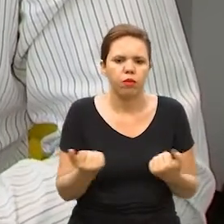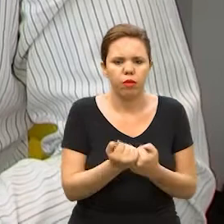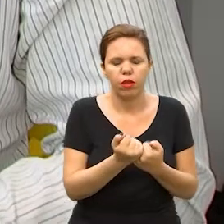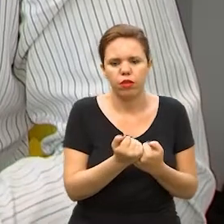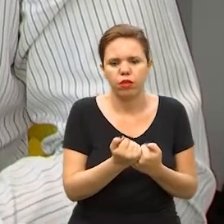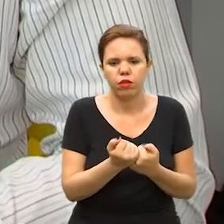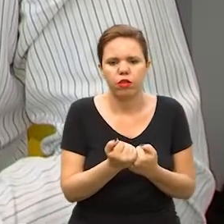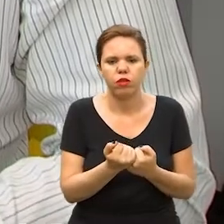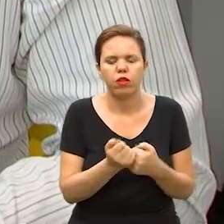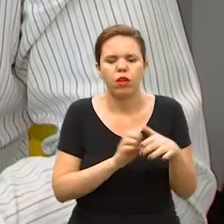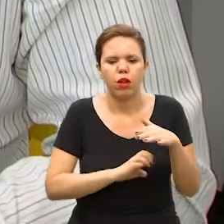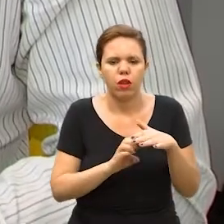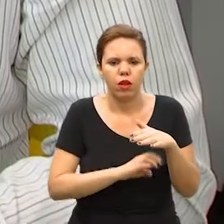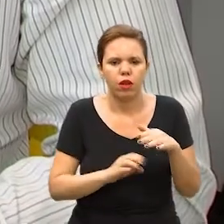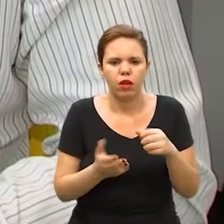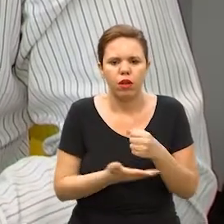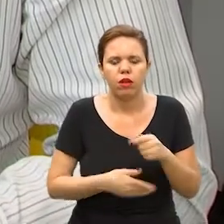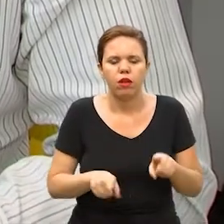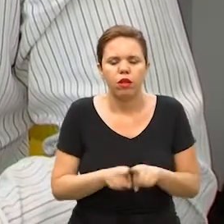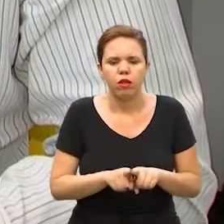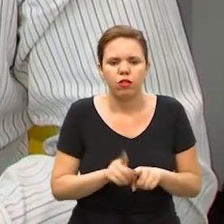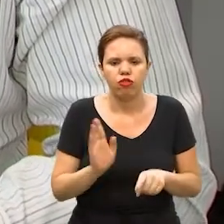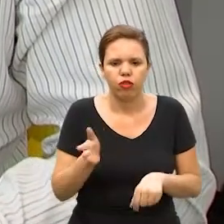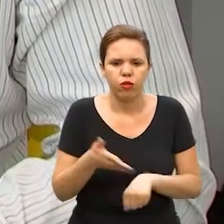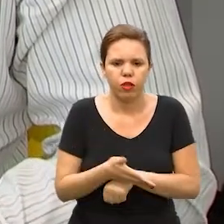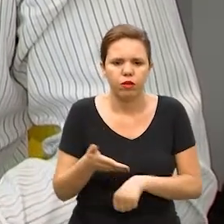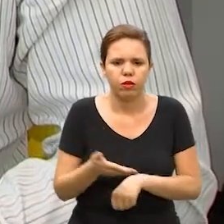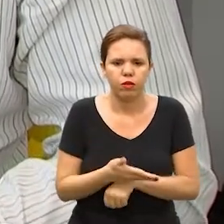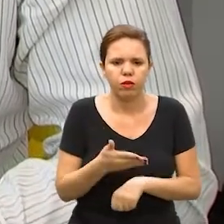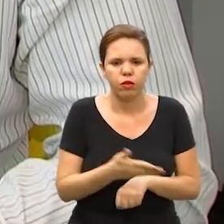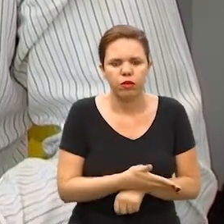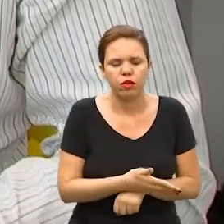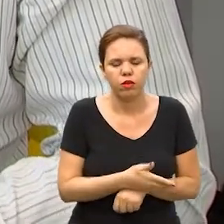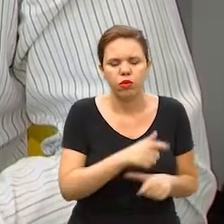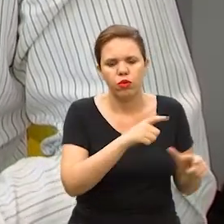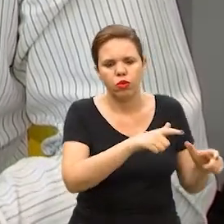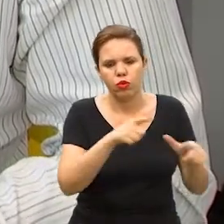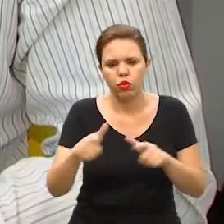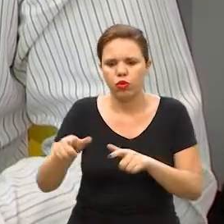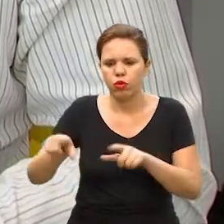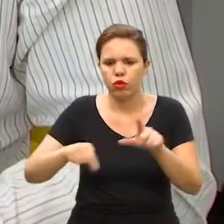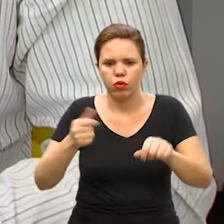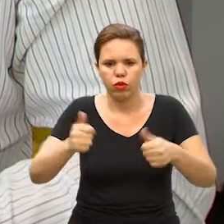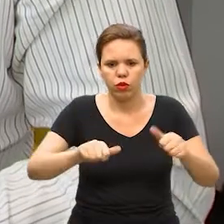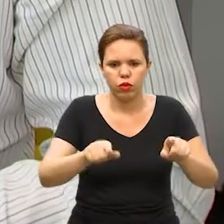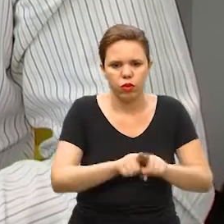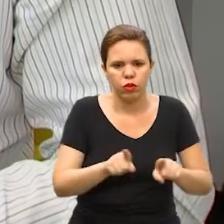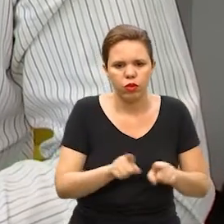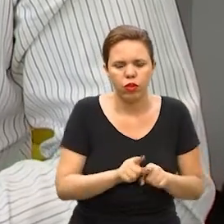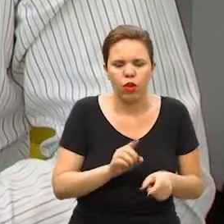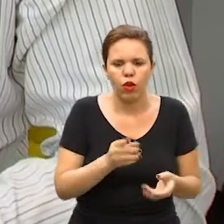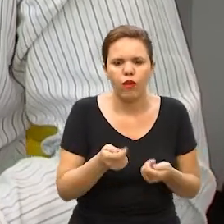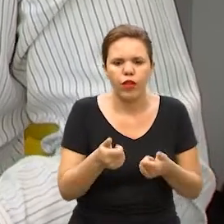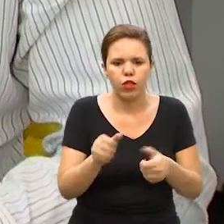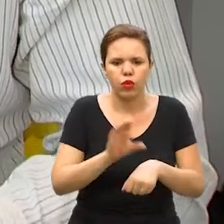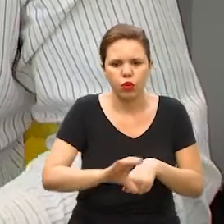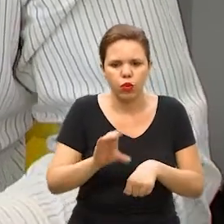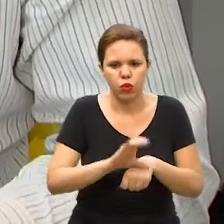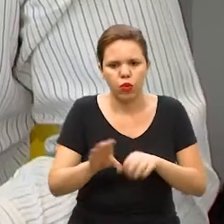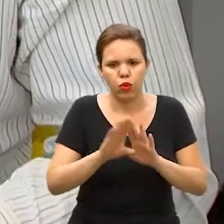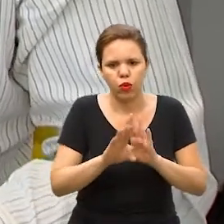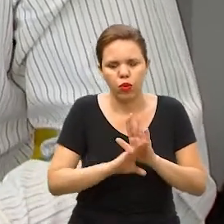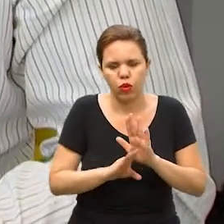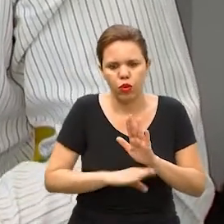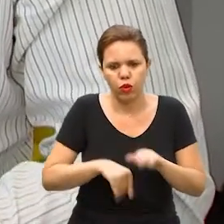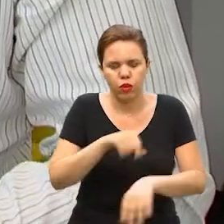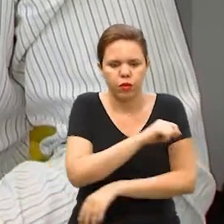empresas júniores, a gente já participou de feiras de recrutamento, a gente já ofereceu cursos de programação